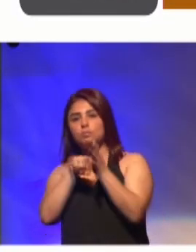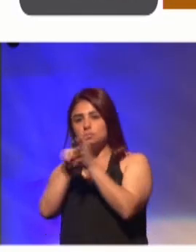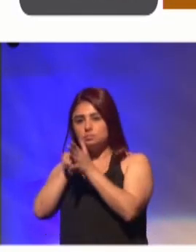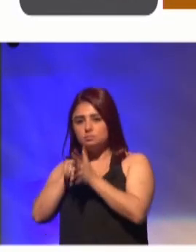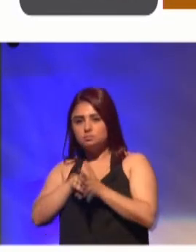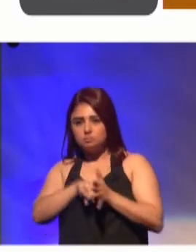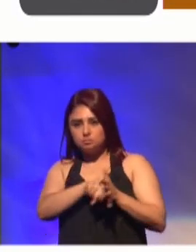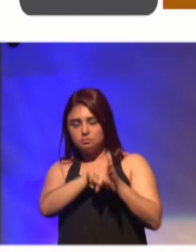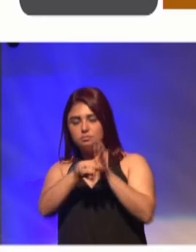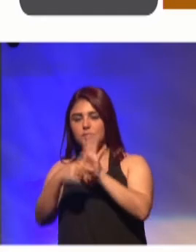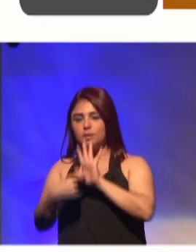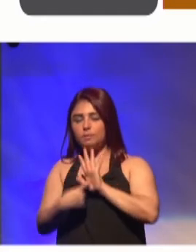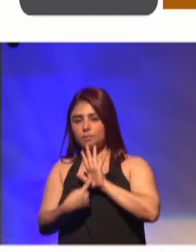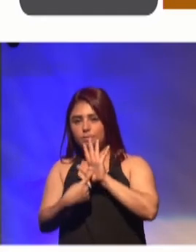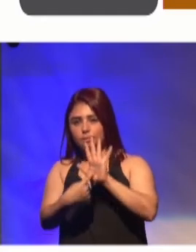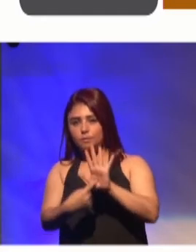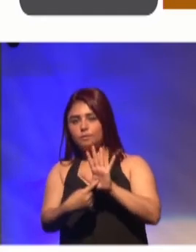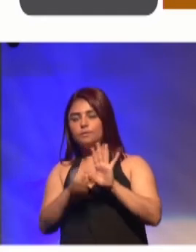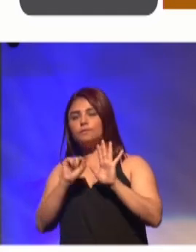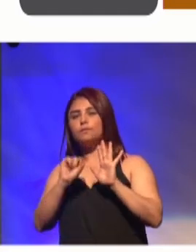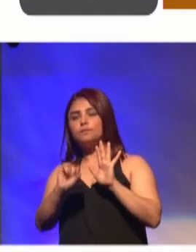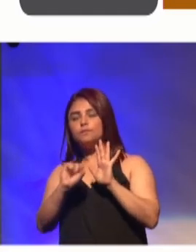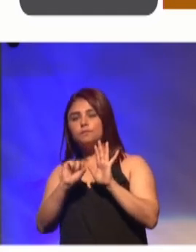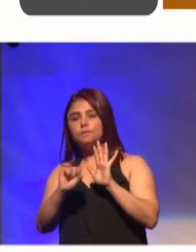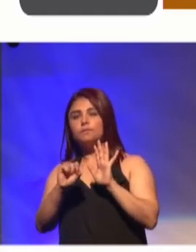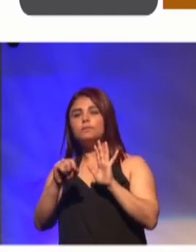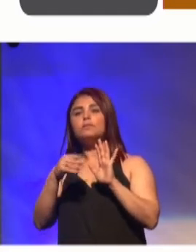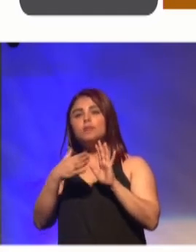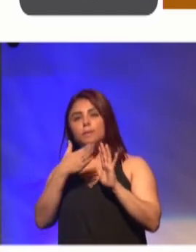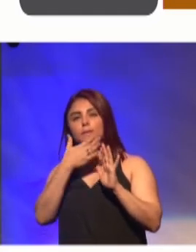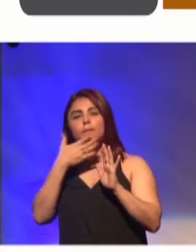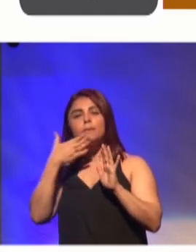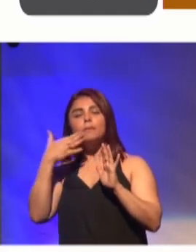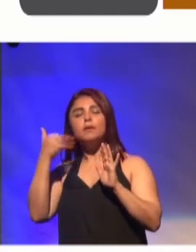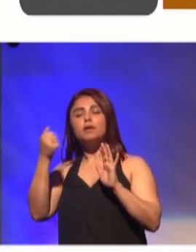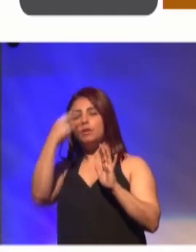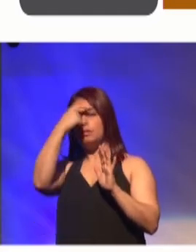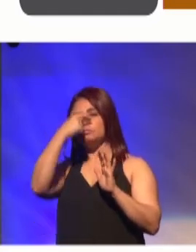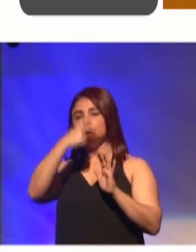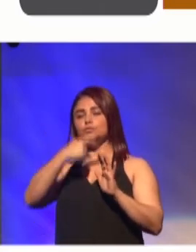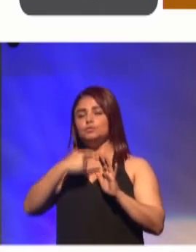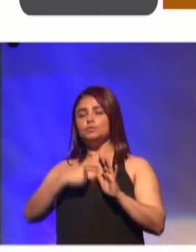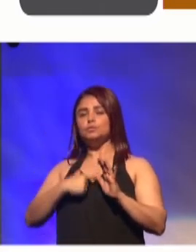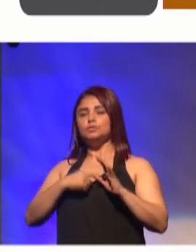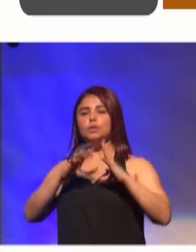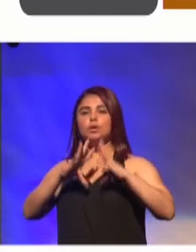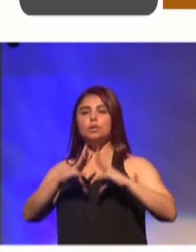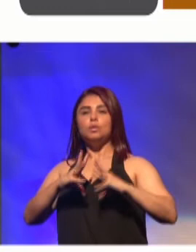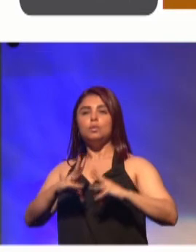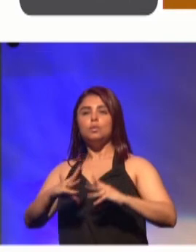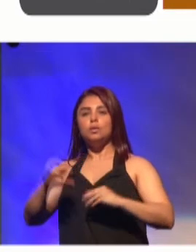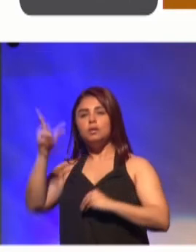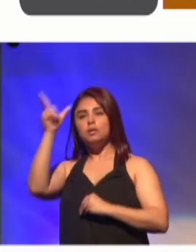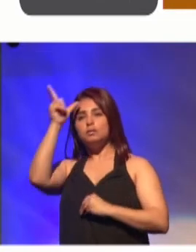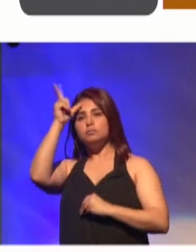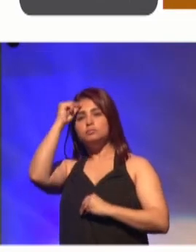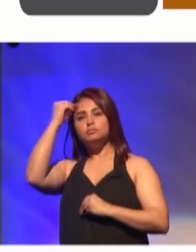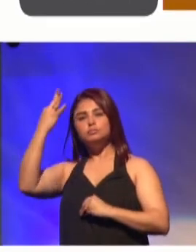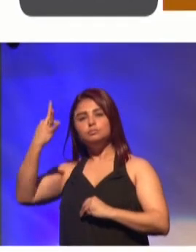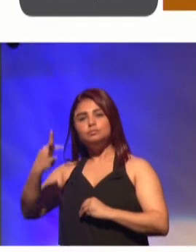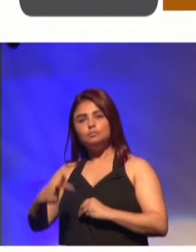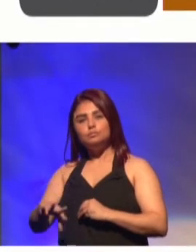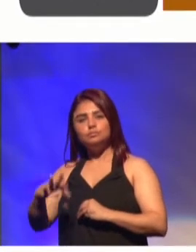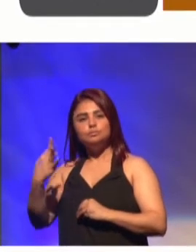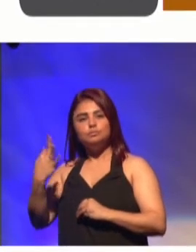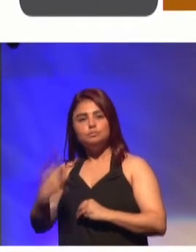experimental mostrando que aqui, olha, uma melhora do comportamento analgésico desses animais.